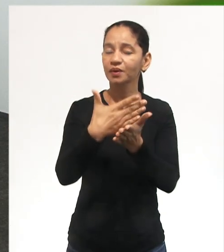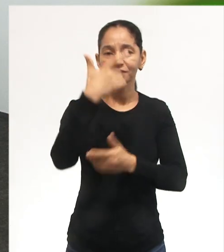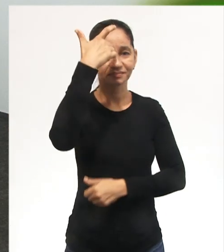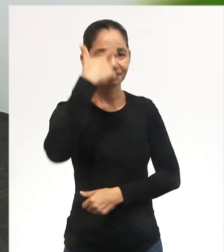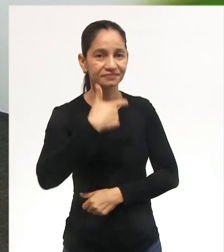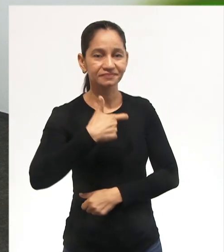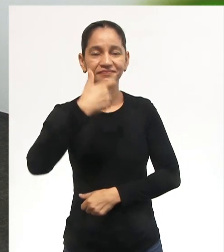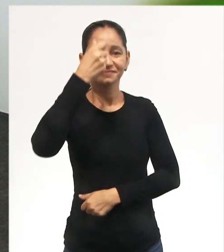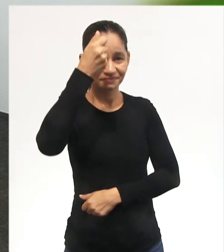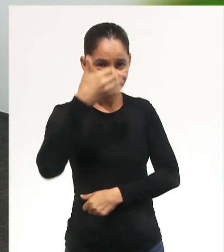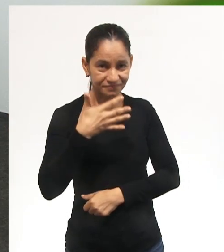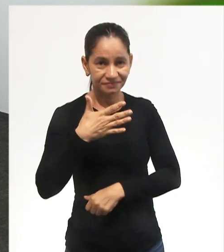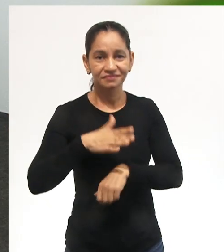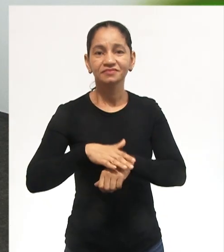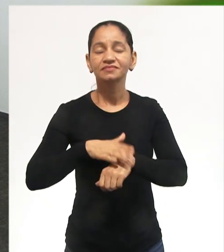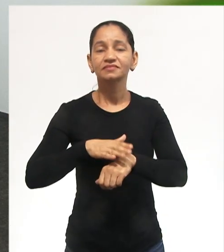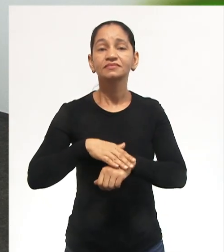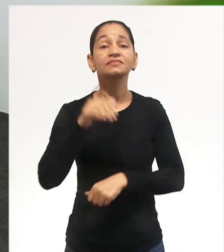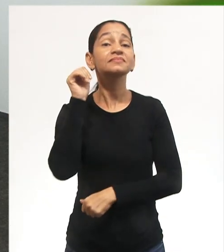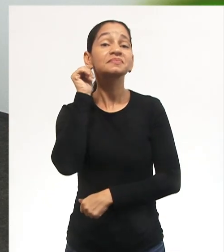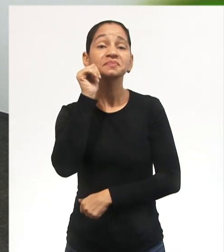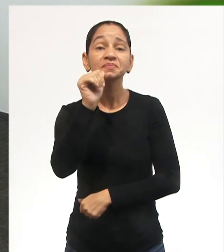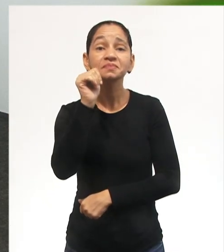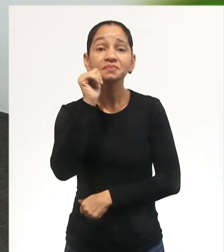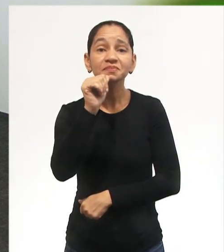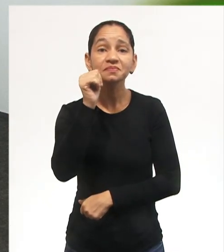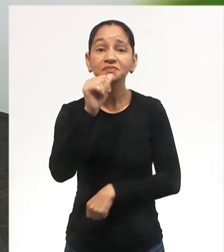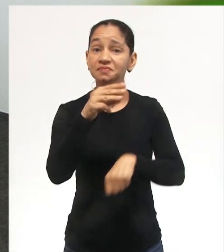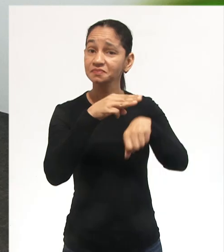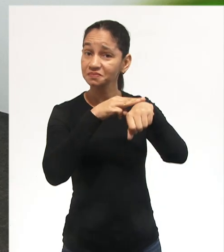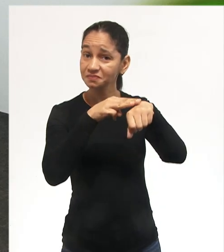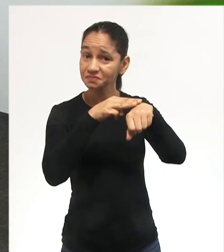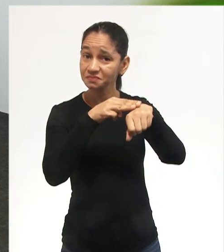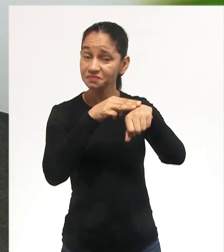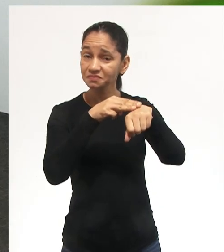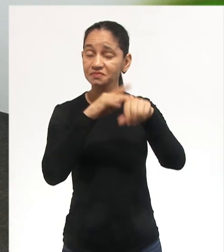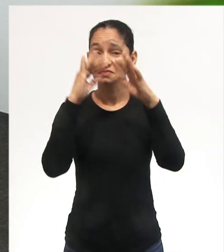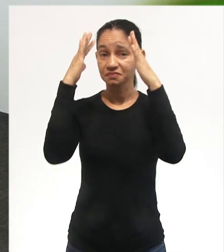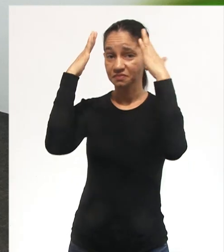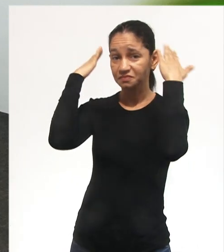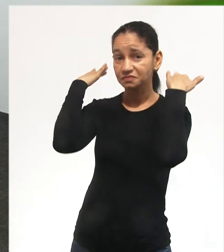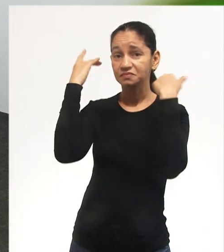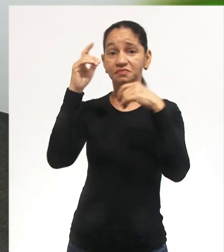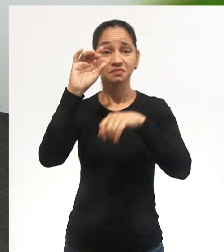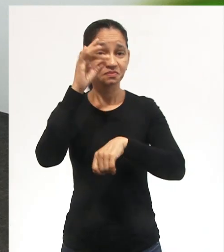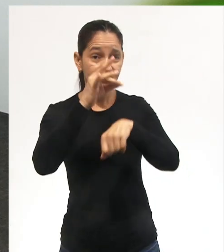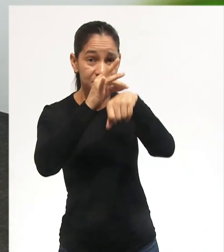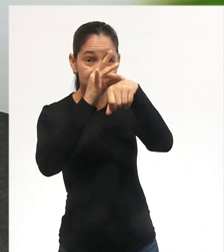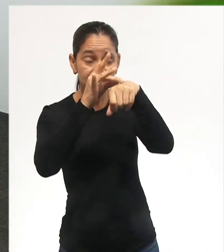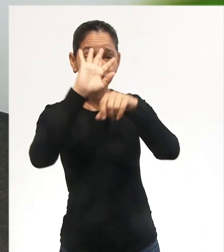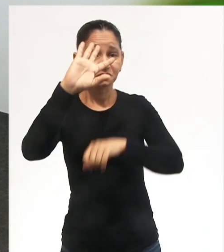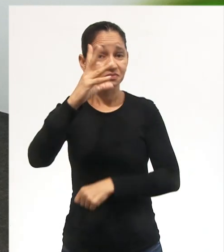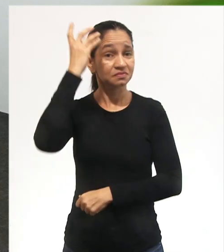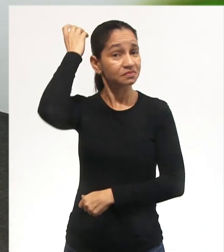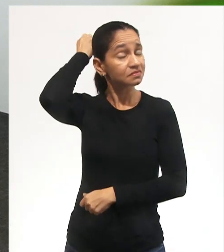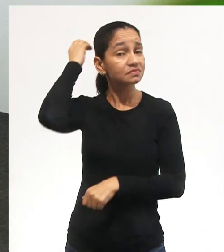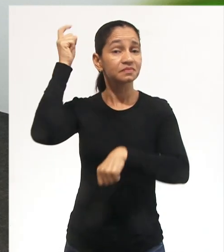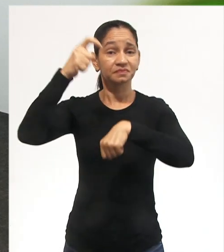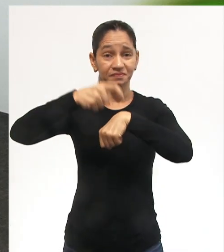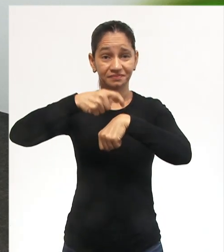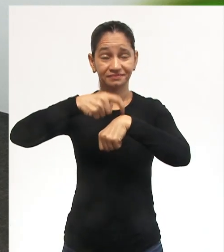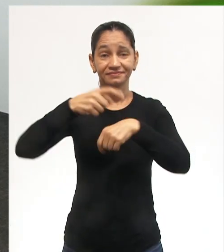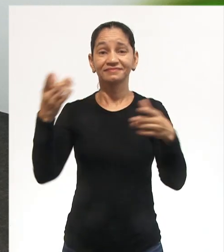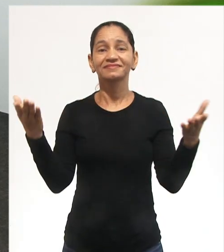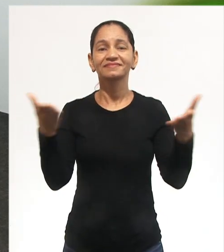minha audiodescrição. Eu sou mulher, sou morena, tenho cabelos pretos e estou com ele amarrado.